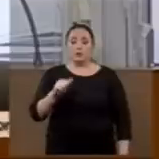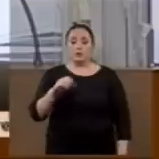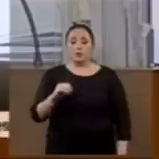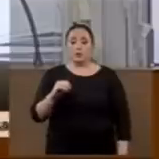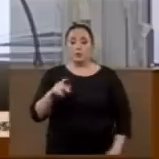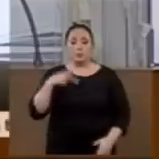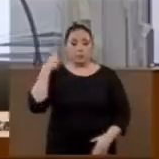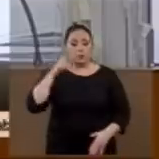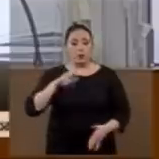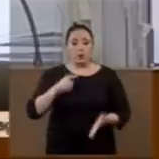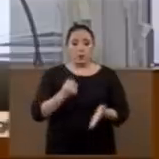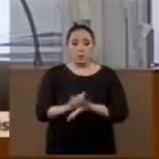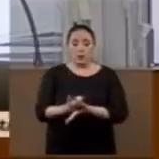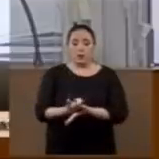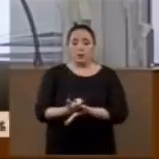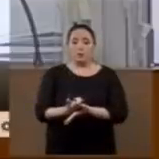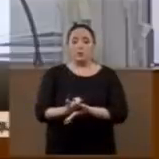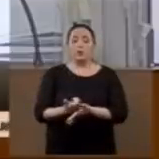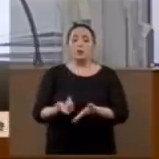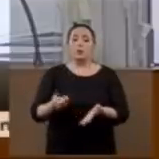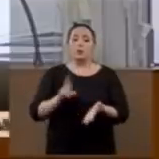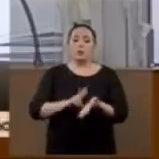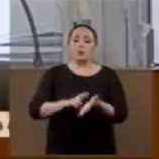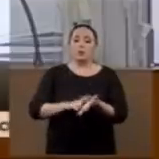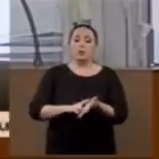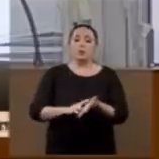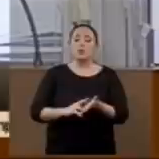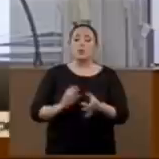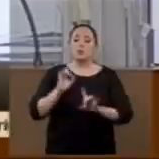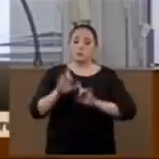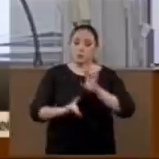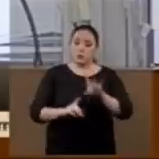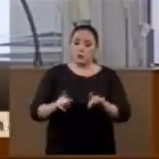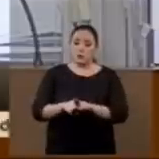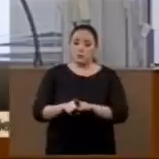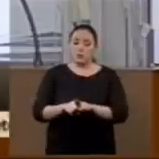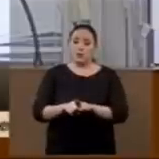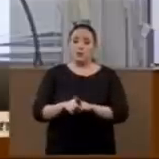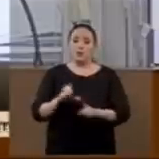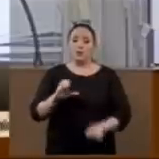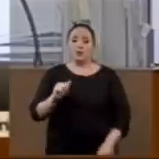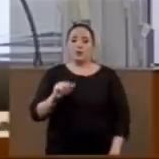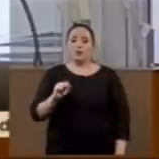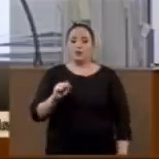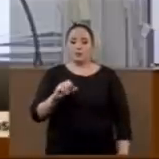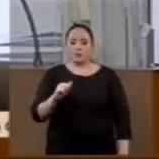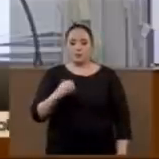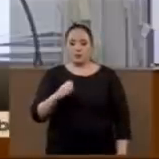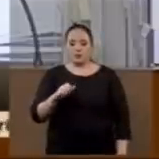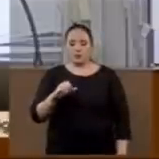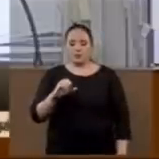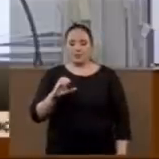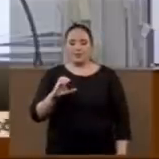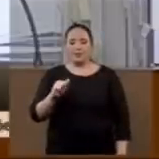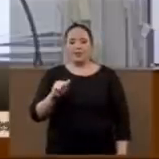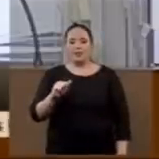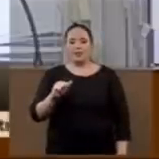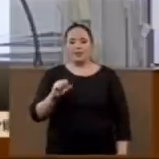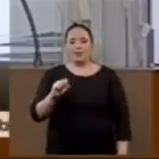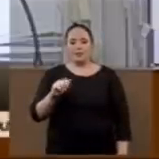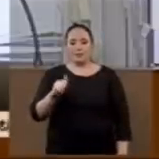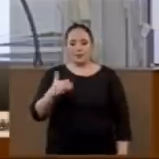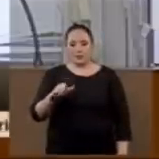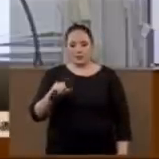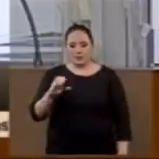tributo, indústria de cigarro, registro especial de funcionamento, cassação. A orientação firmada pelo Supremo